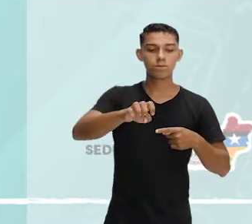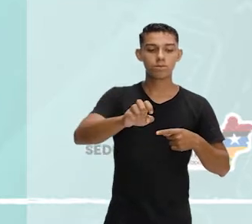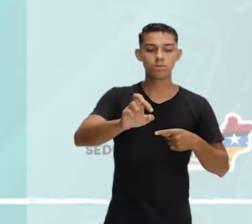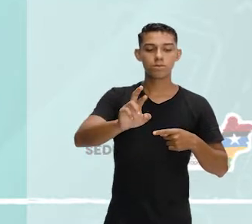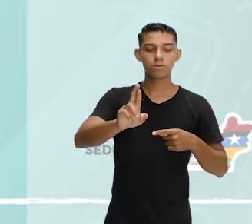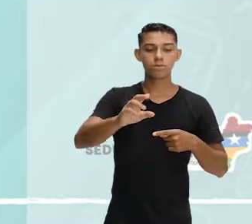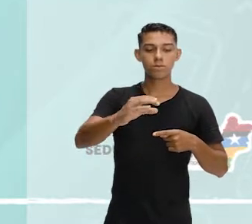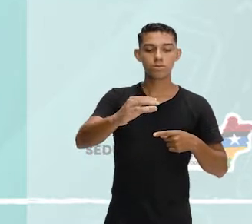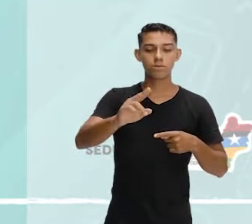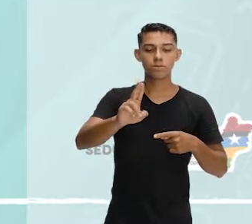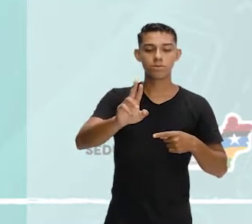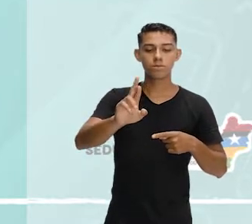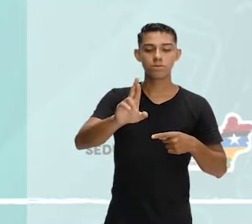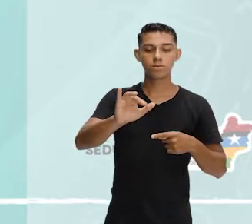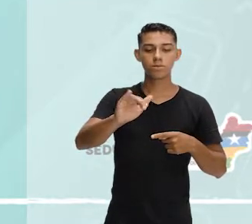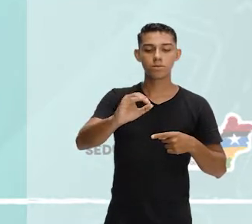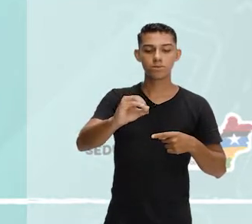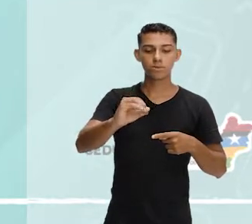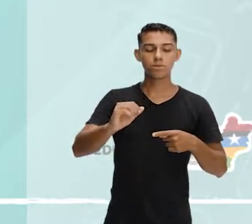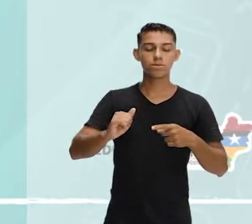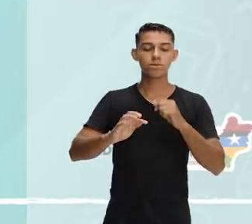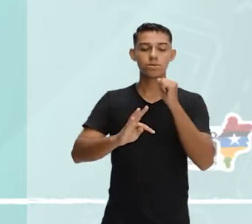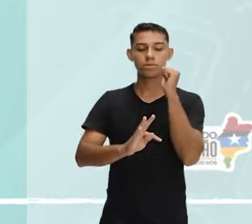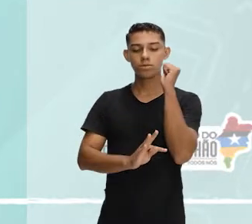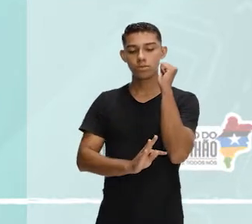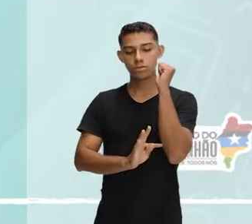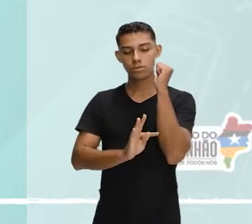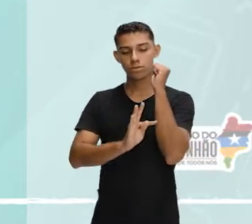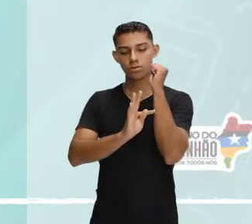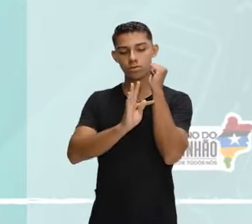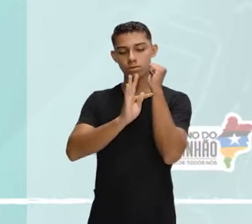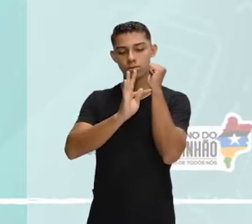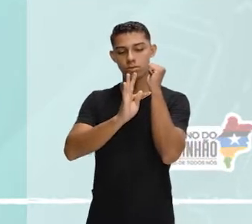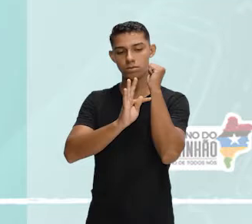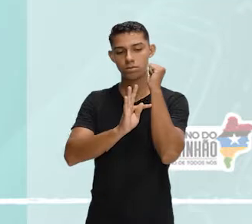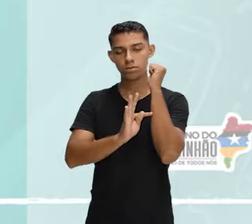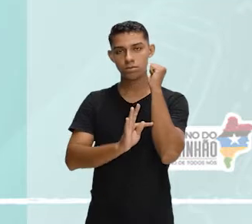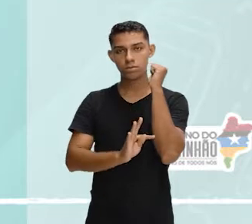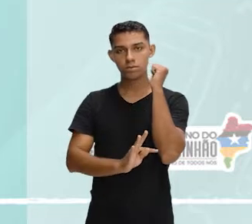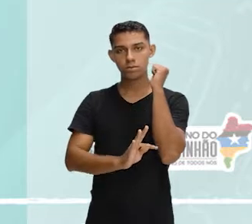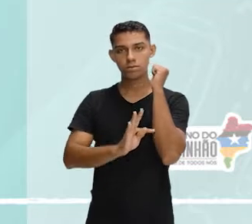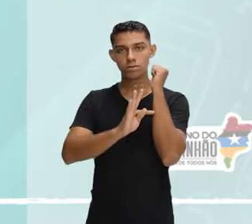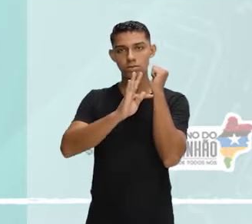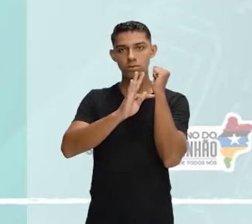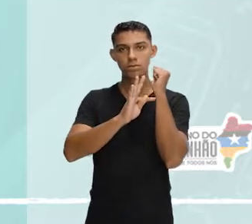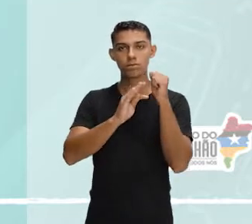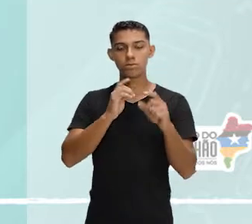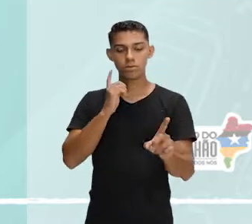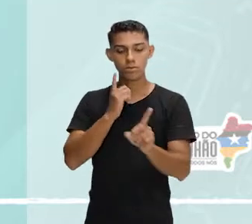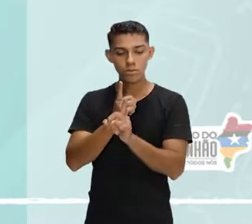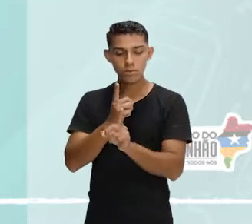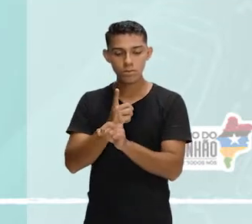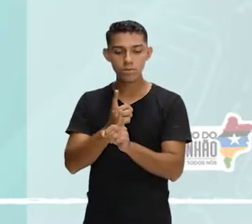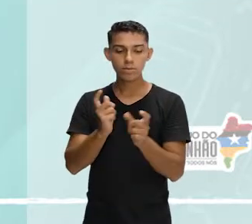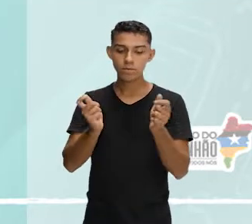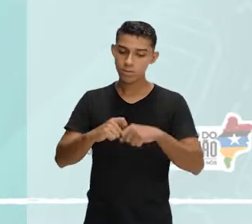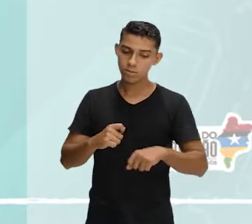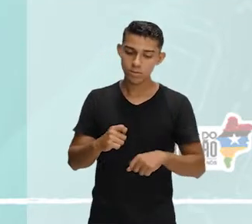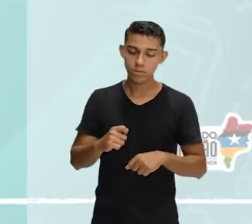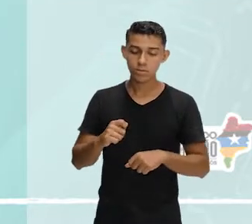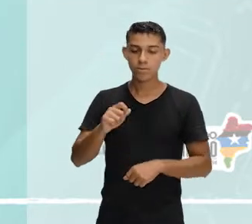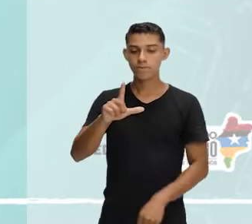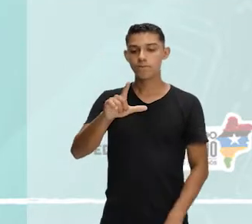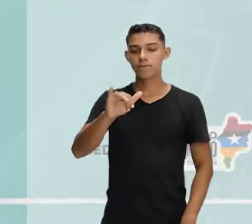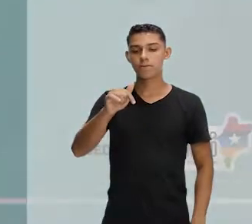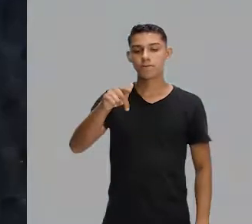nos termômetros, né, aqueles termômetros manuais. Ali o mercúrio ele encontra-se no estado